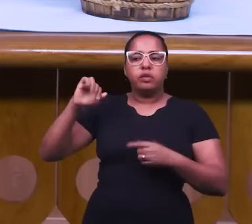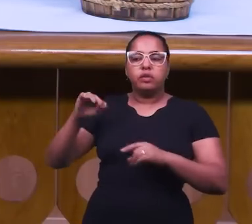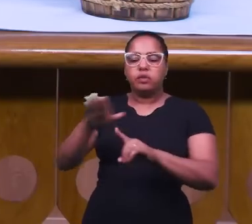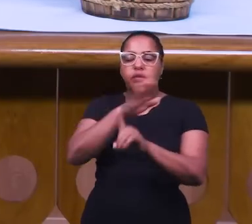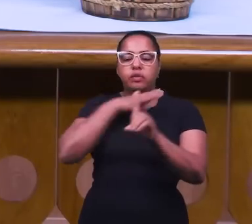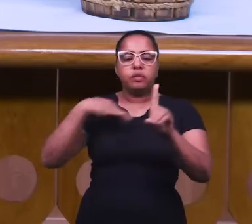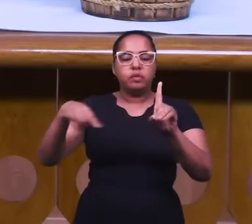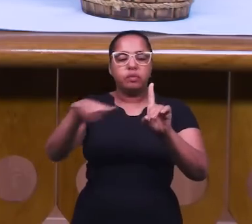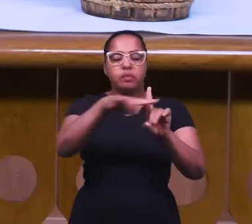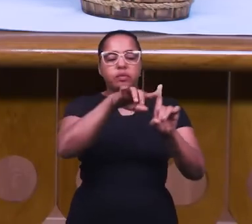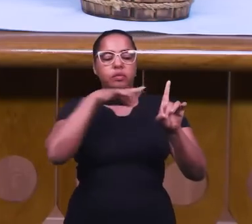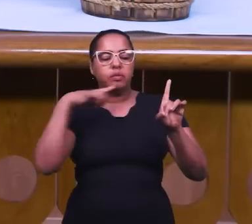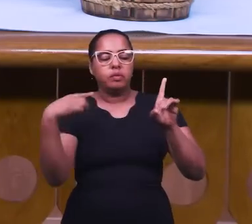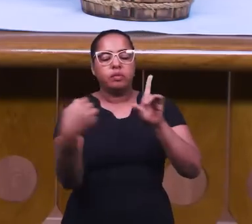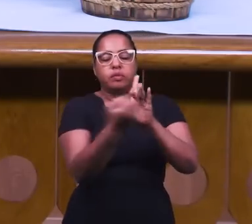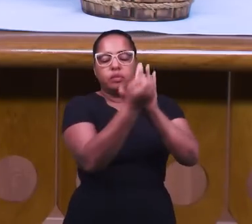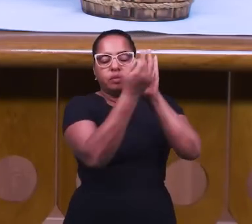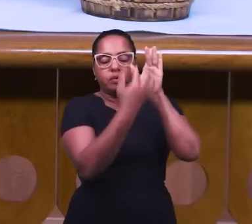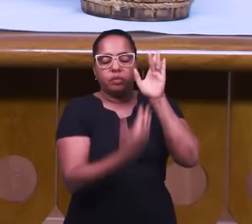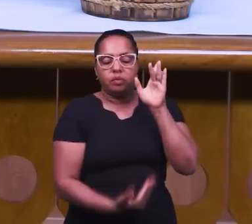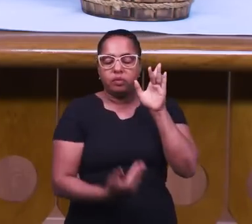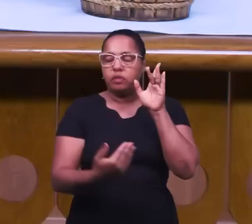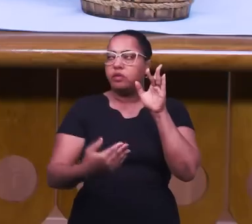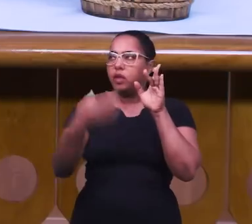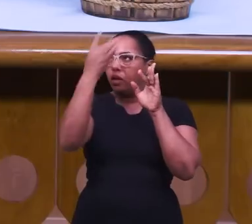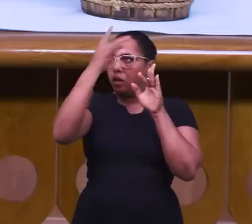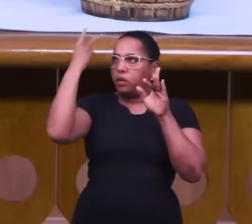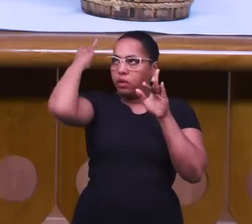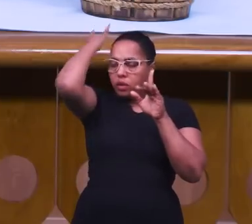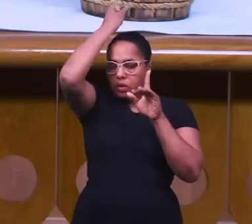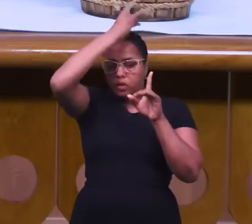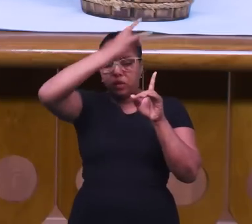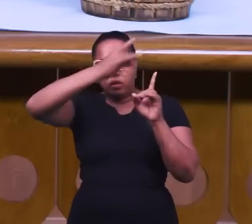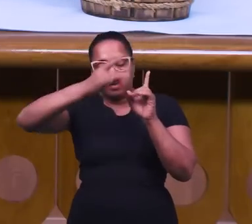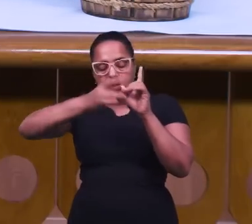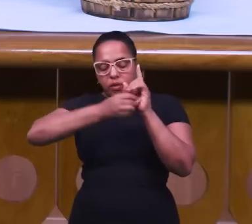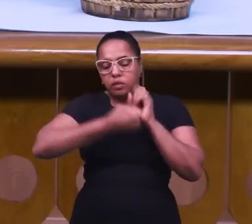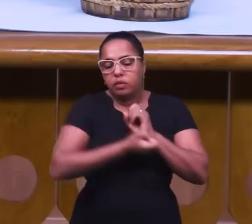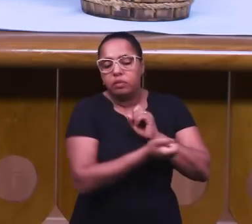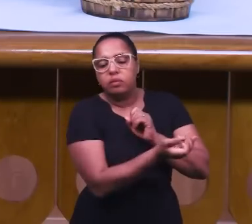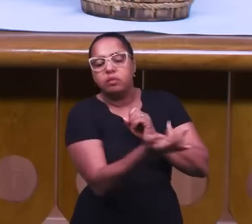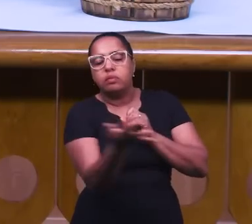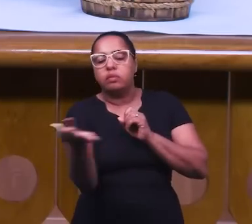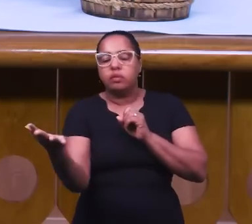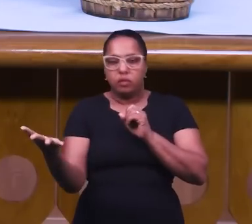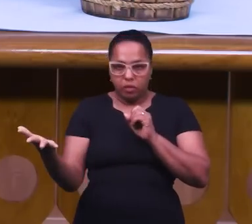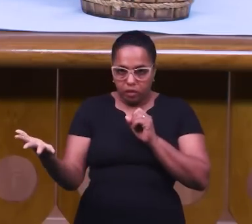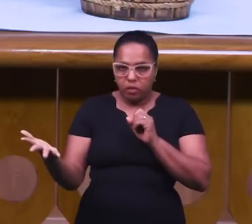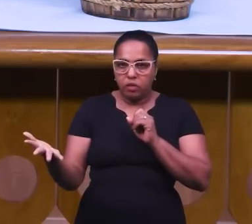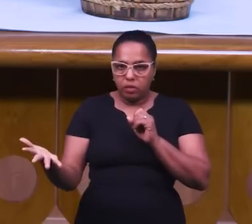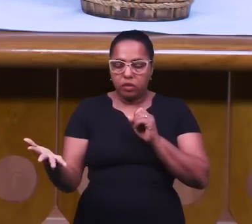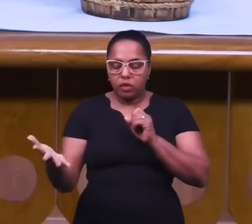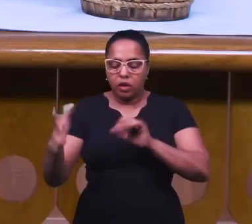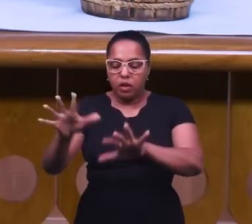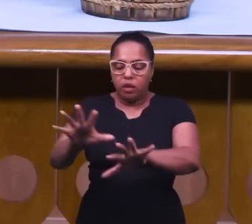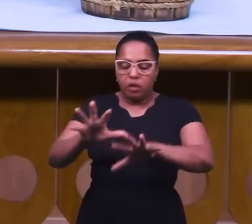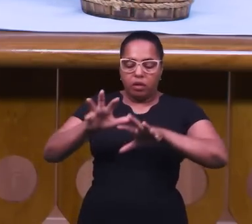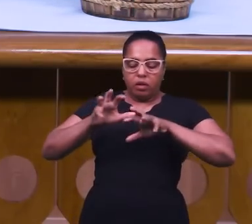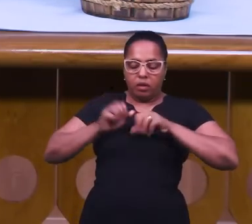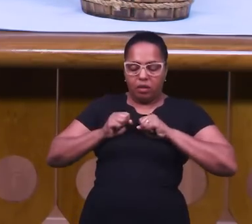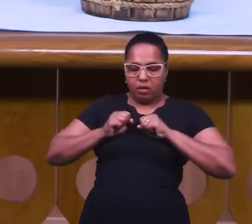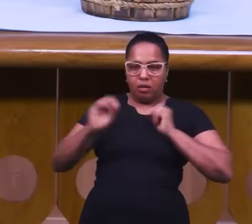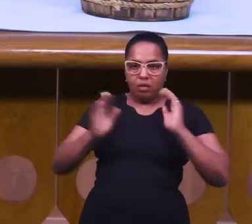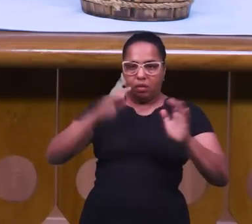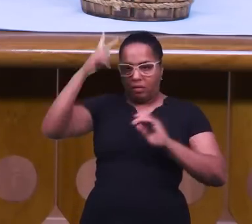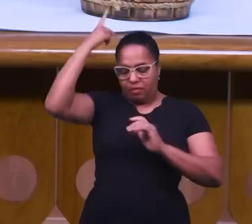Ele derramou, Ele enviou o Seu Espírito Santo e o Seu Espírito Santo foi derramado sobre a igreja. Ali então a igreja se apropriou